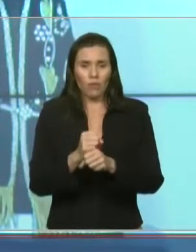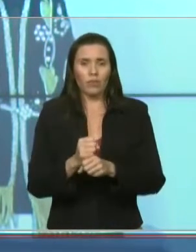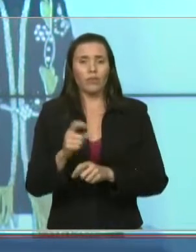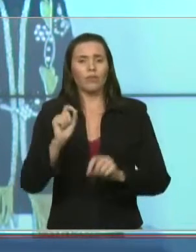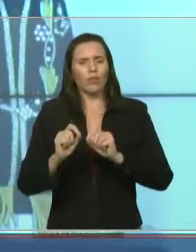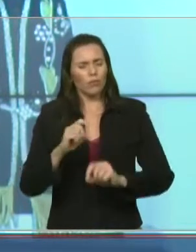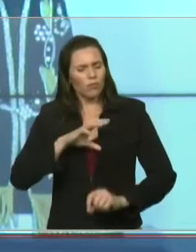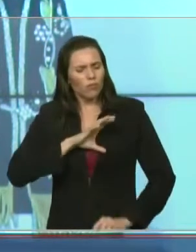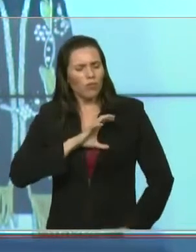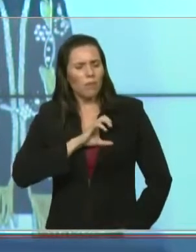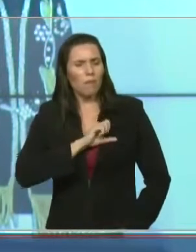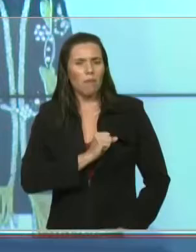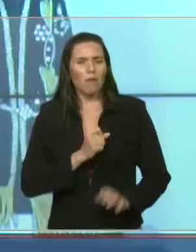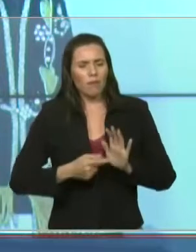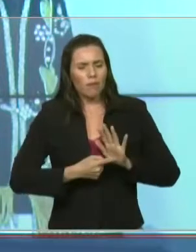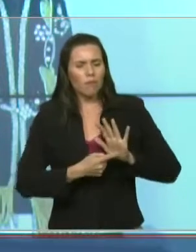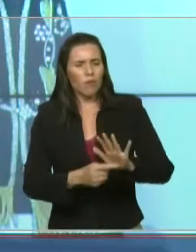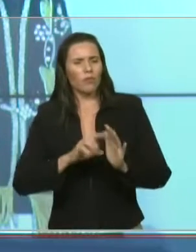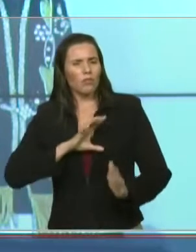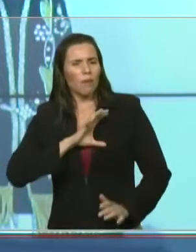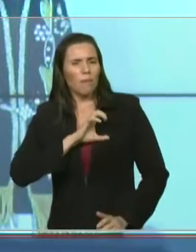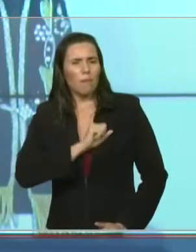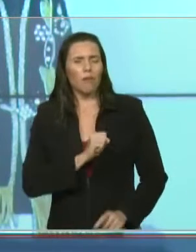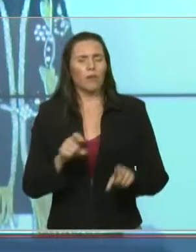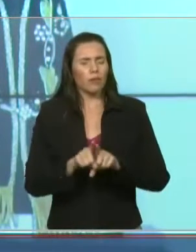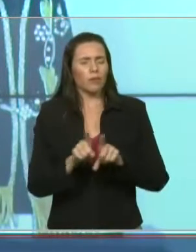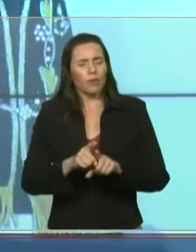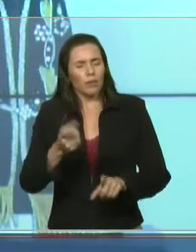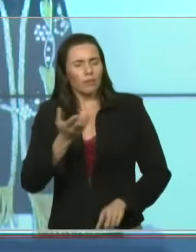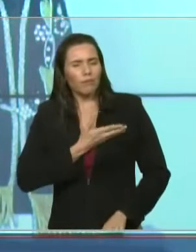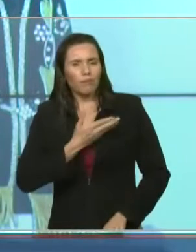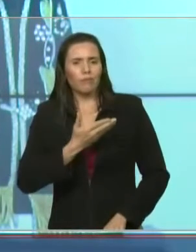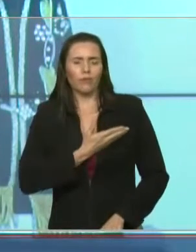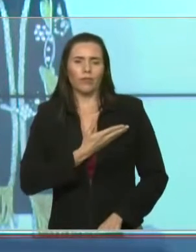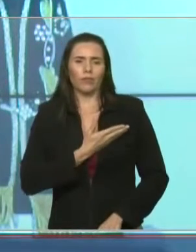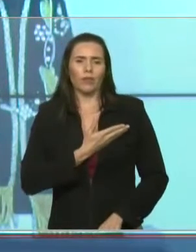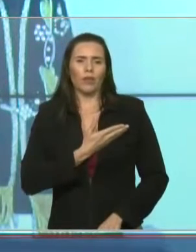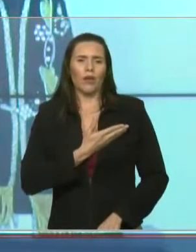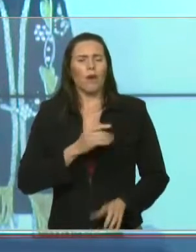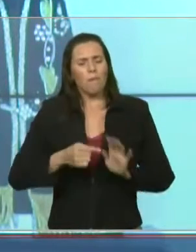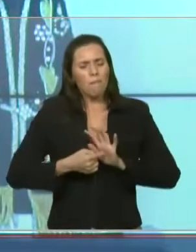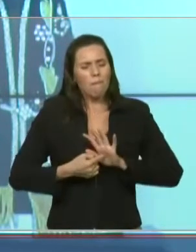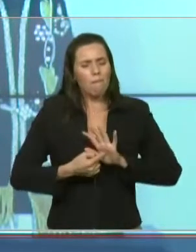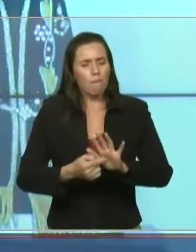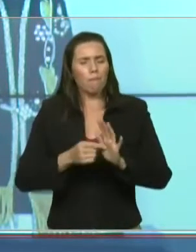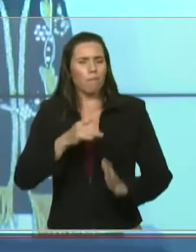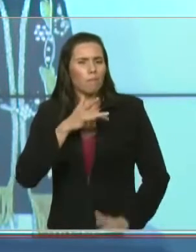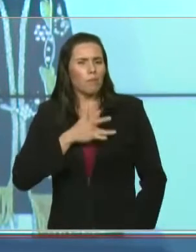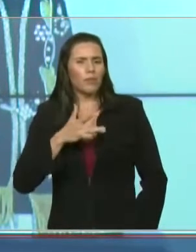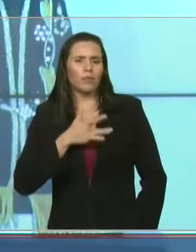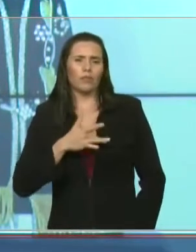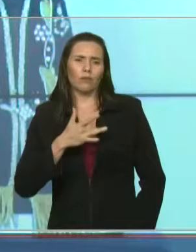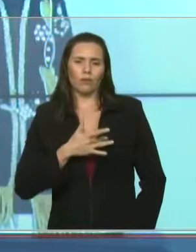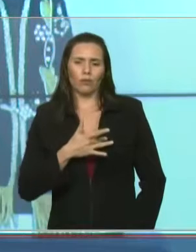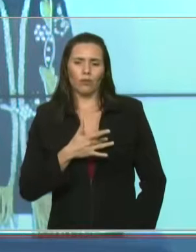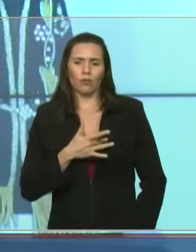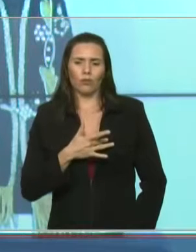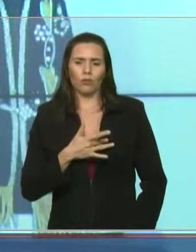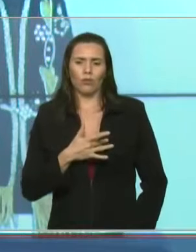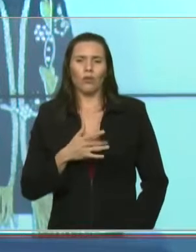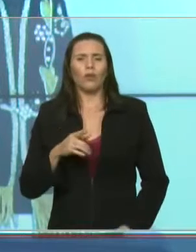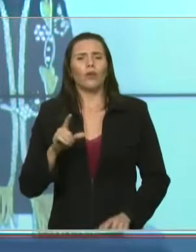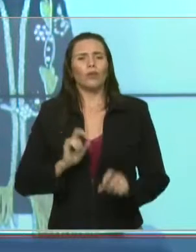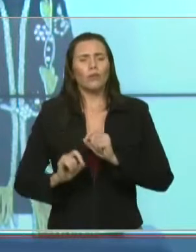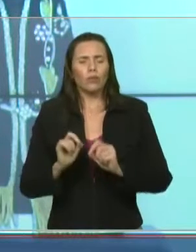caridade, de fraternidade, de solidariedade. É um gesto misericordioso que pode nascer da meditação,